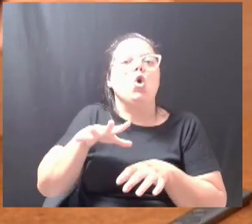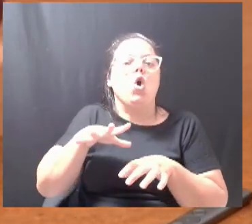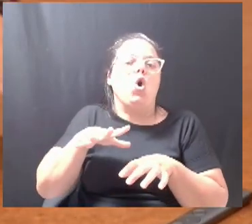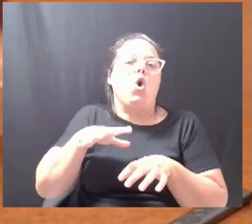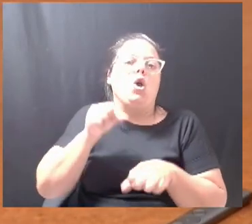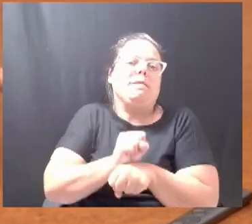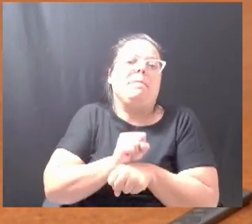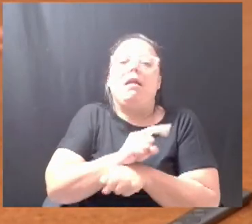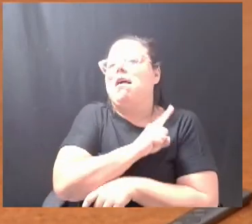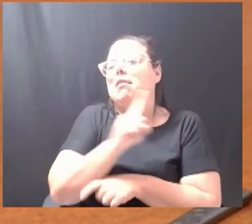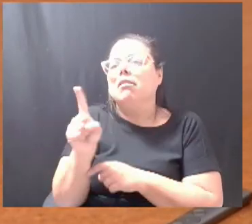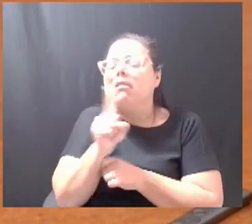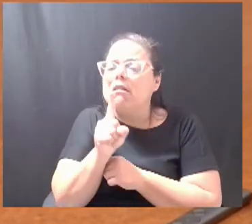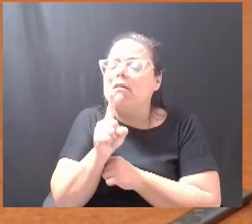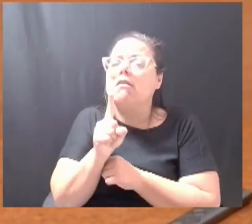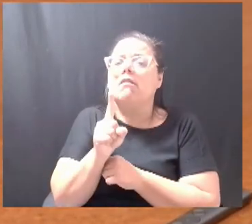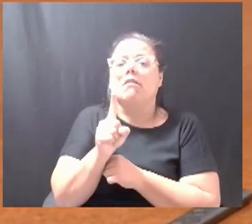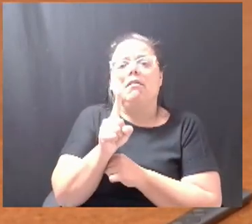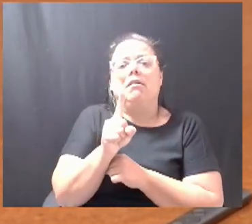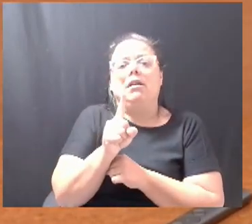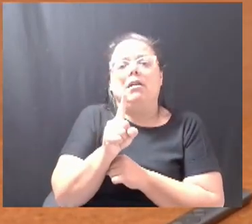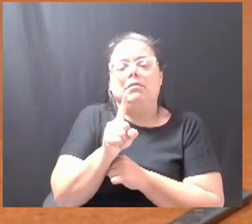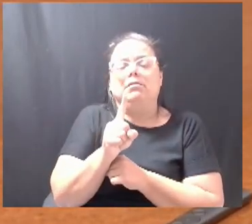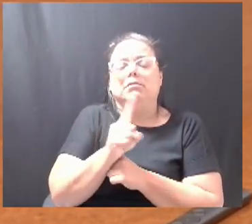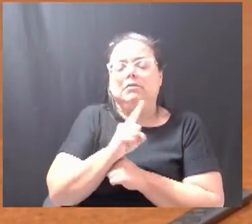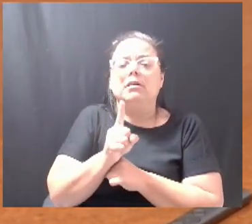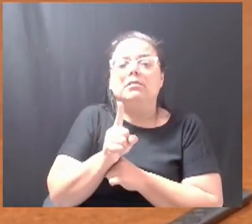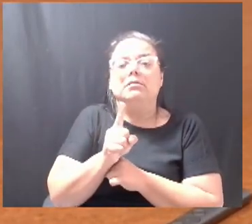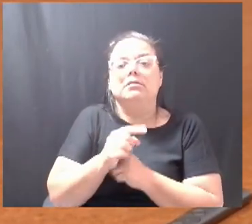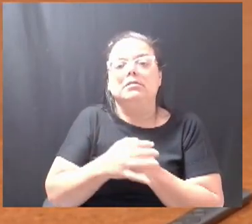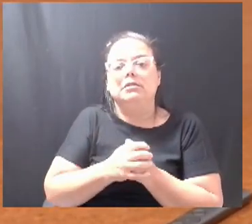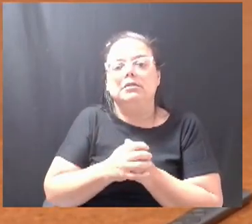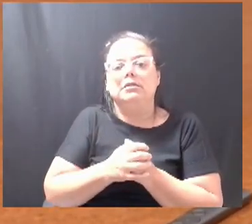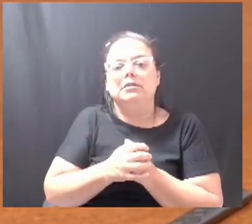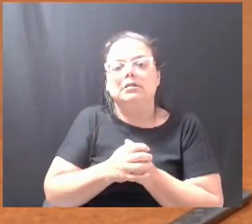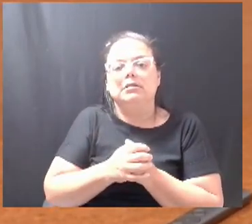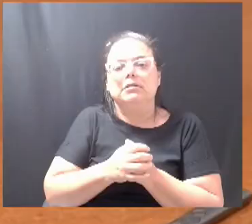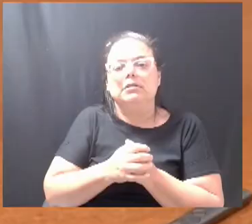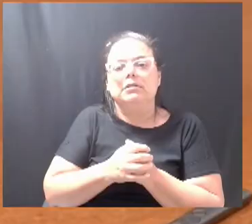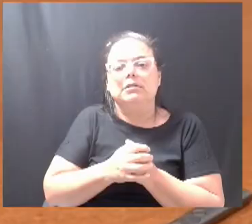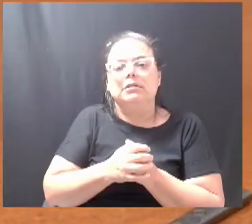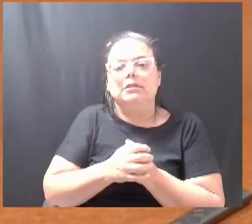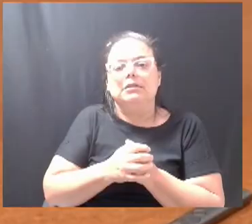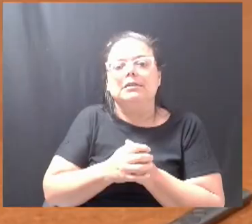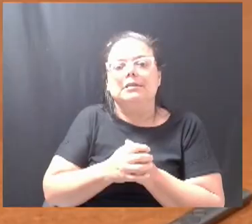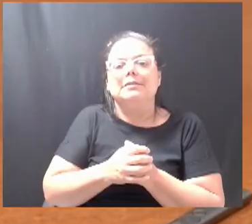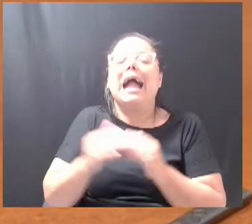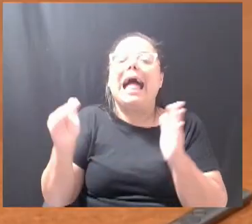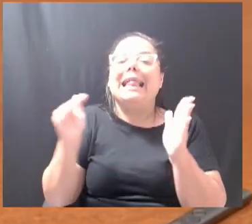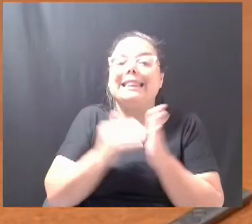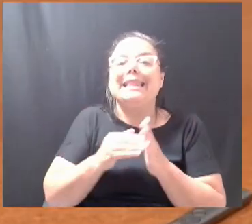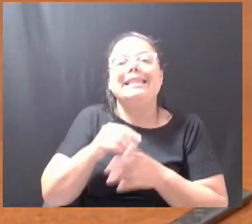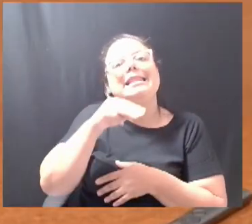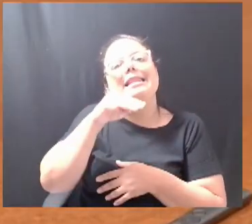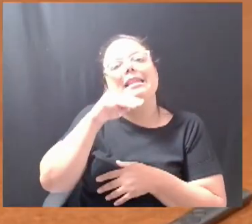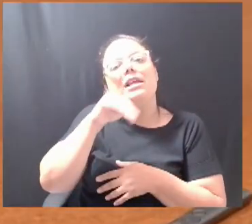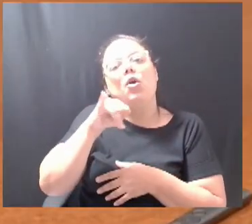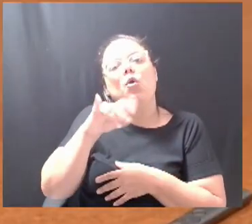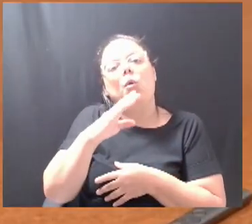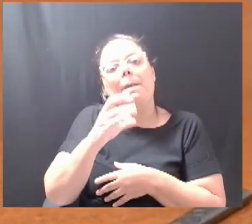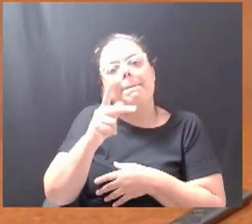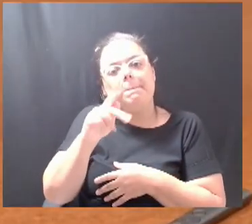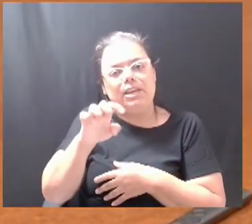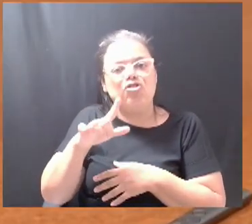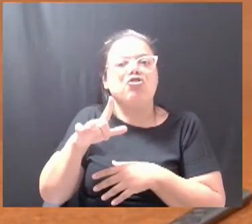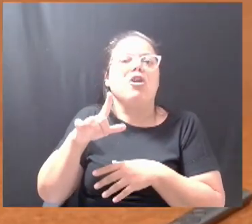aqui, a base fica segurando. Sim. Não foi o caso. Até o Michel provocou, não sei se foi o Michel, se foi